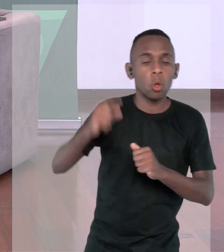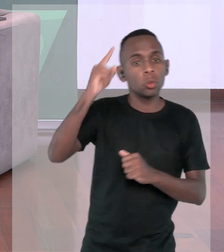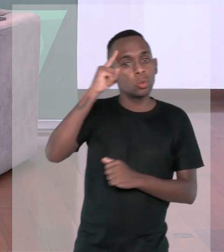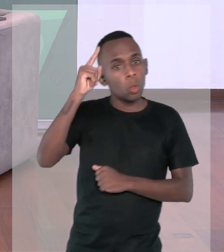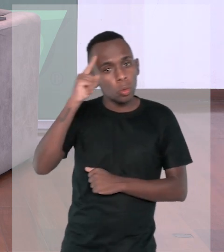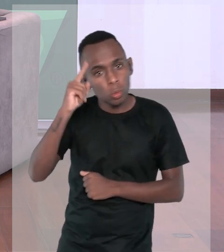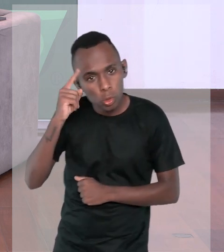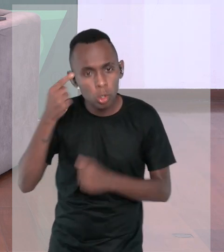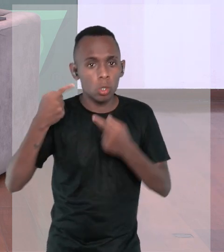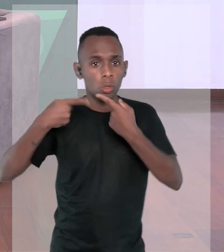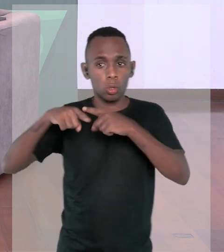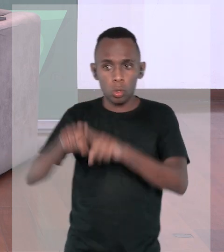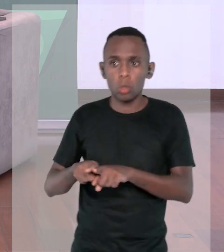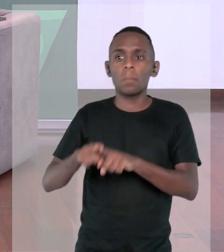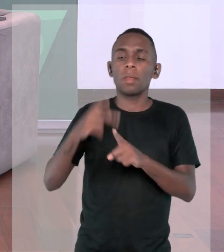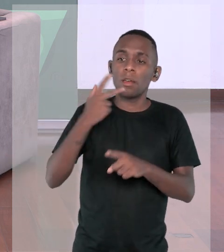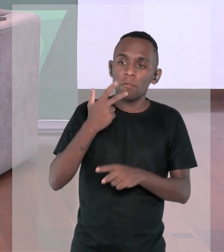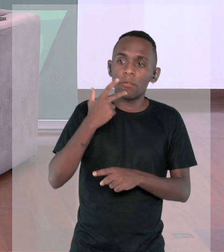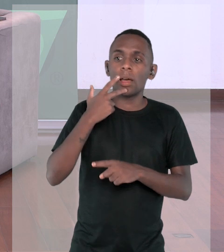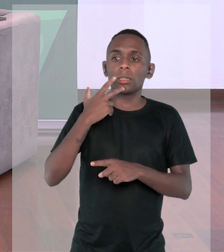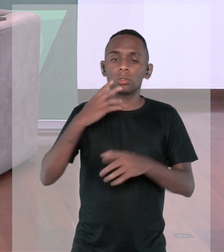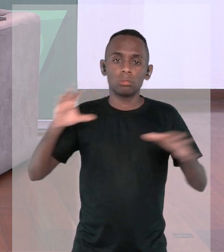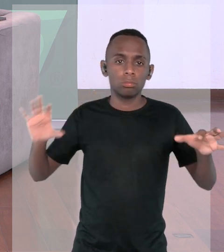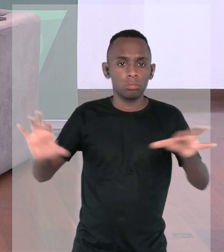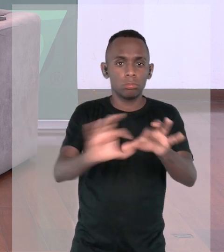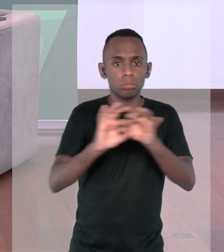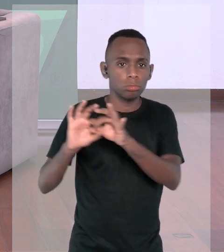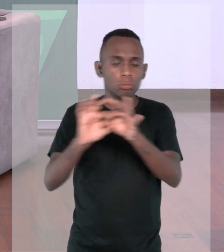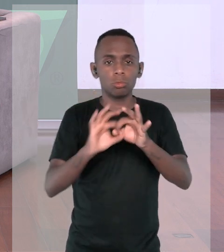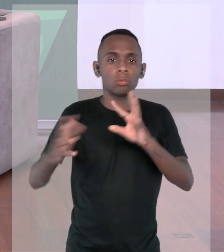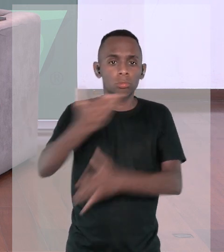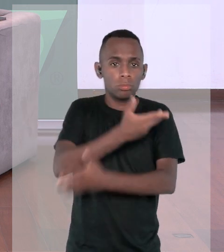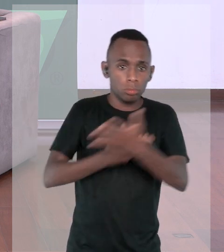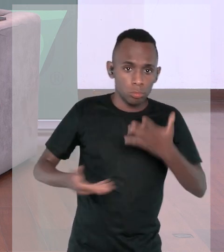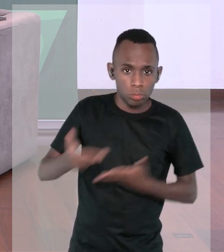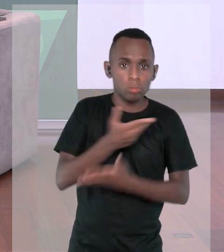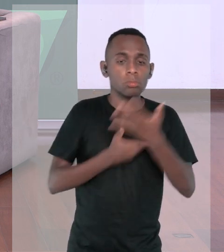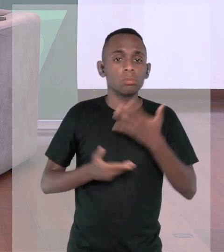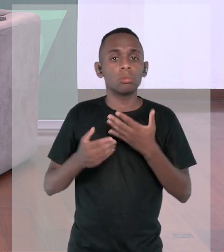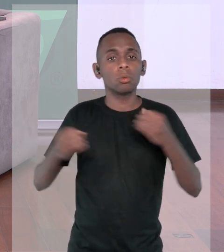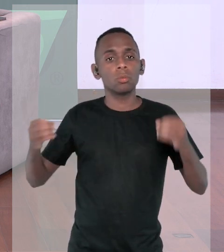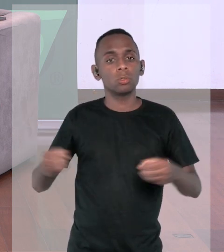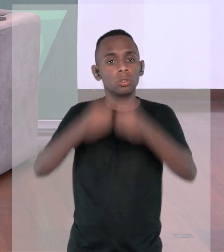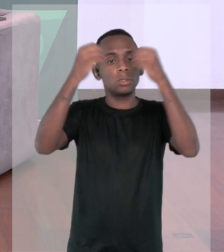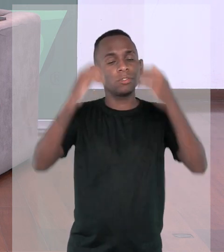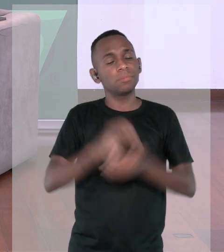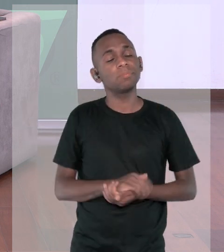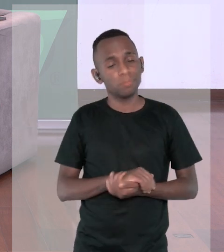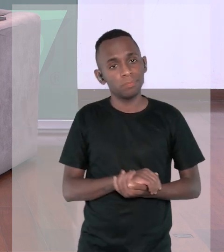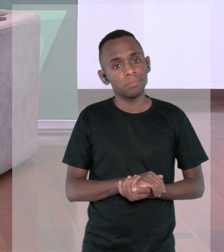dias, os acionistas reforçam os seus laços de cumplicidade com um tintim.